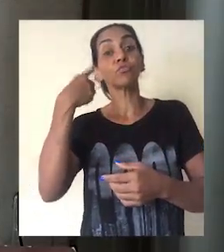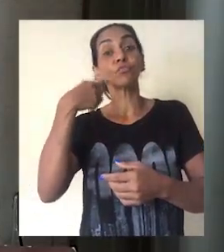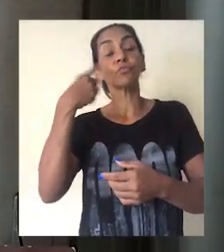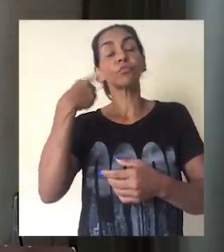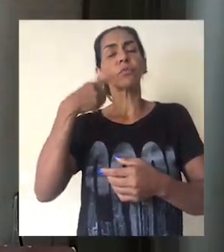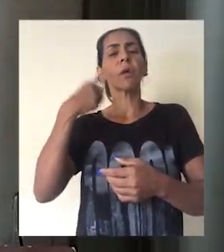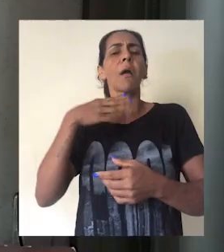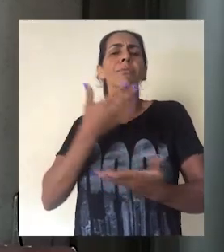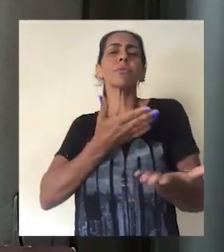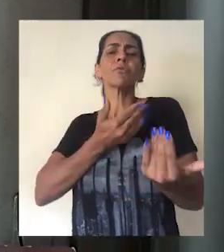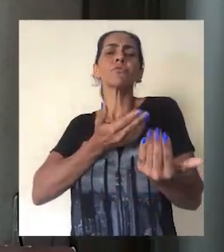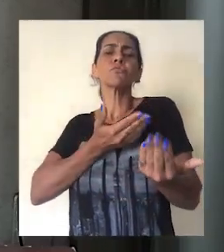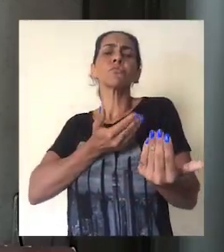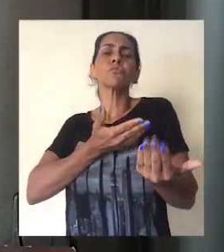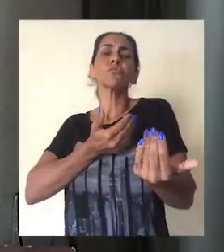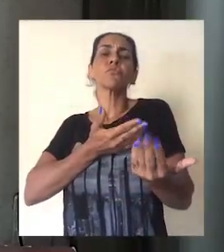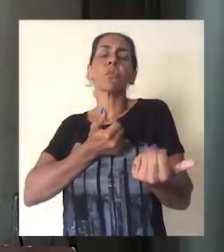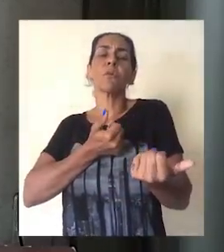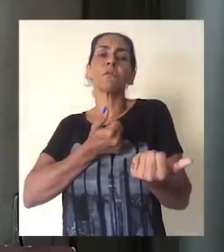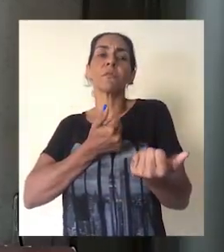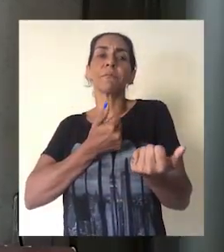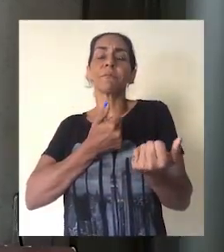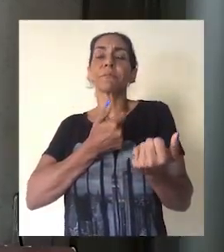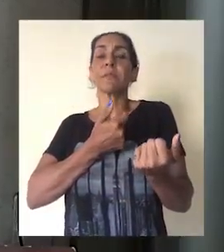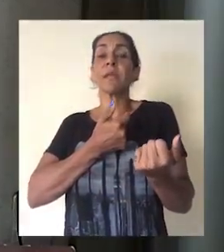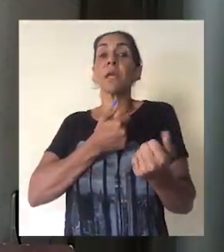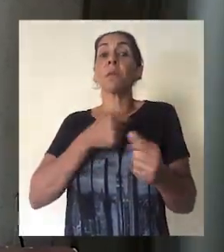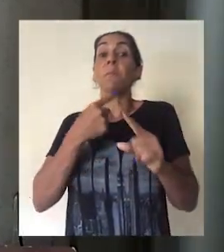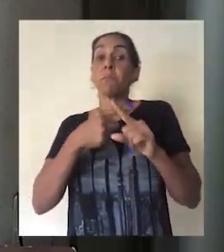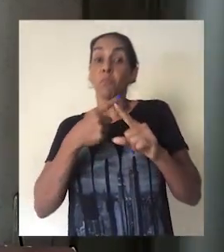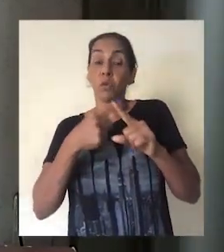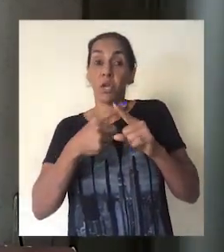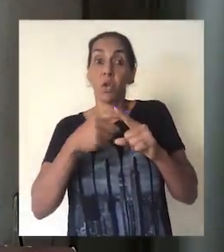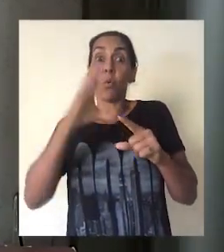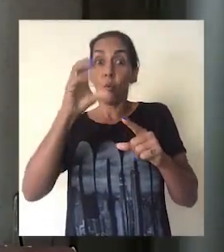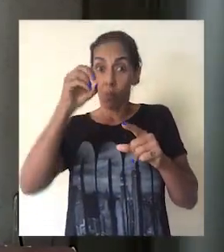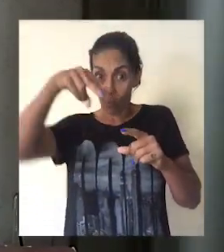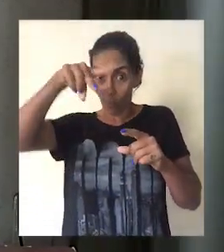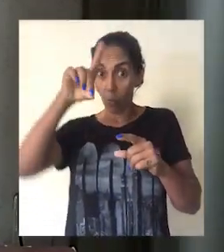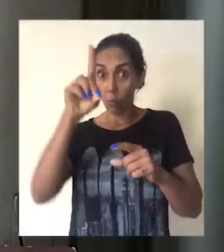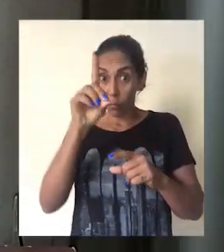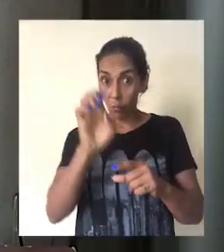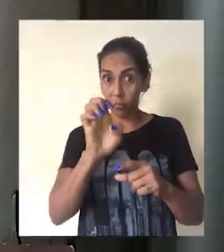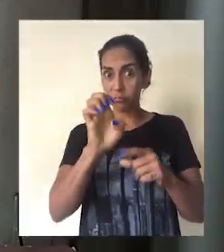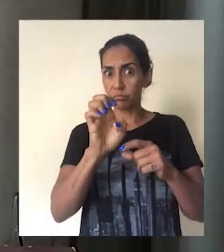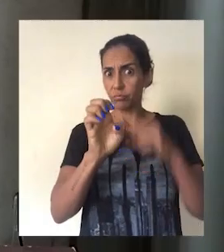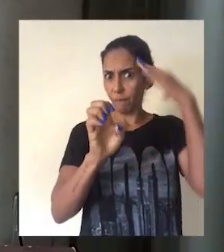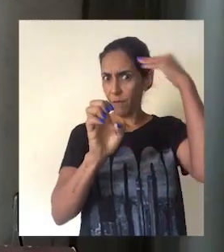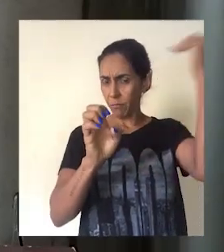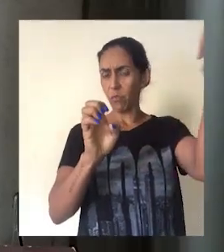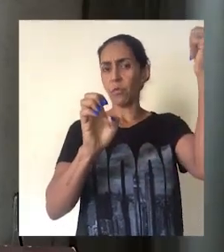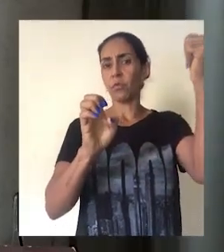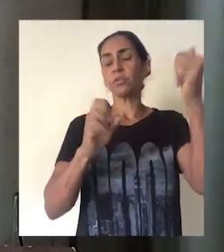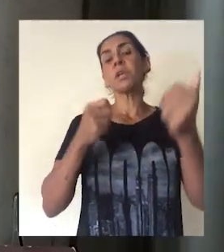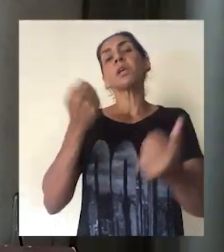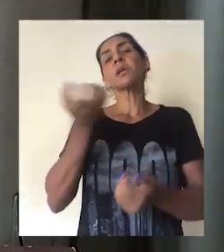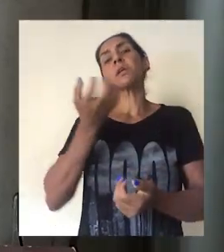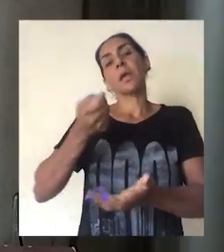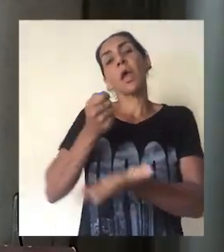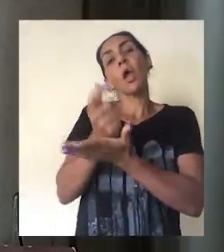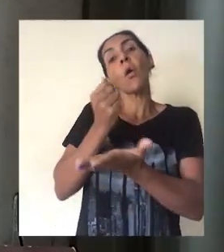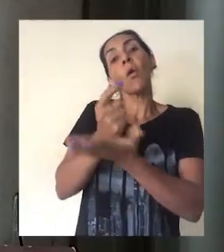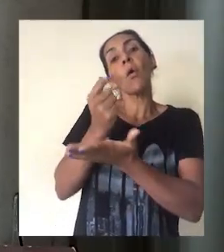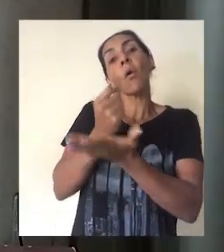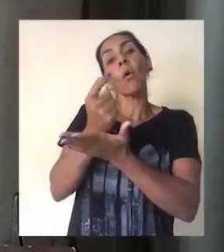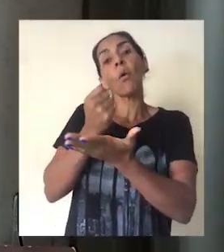até a Transilvânia para tratar de assuntos do conde. O conde queria comprar uma propriedade em Londres e se mudar para lá, deixando a